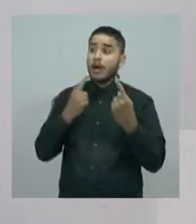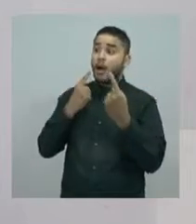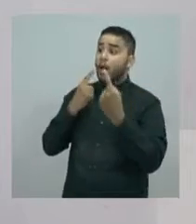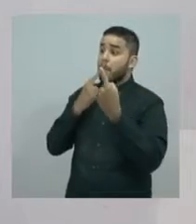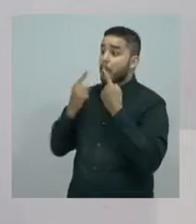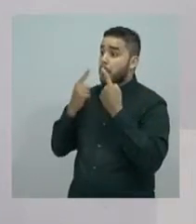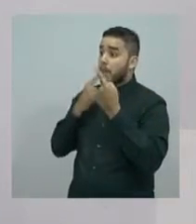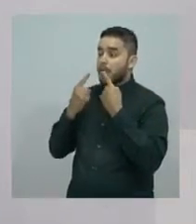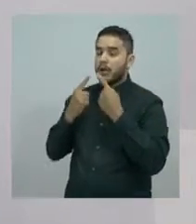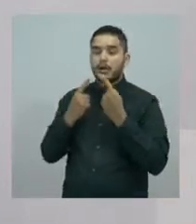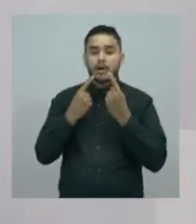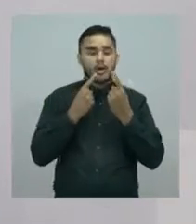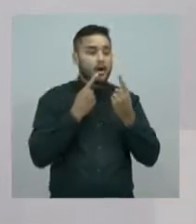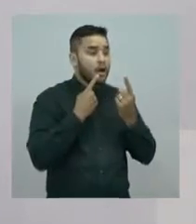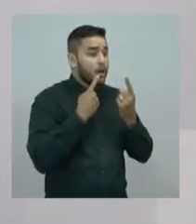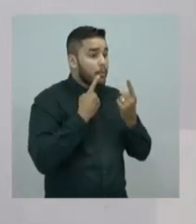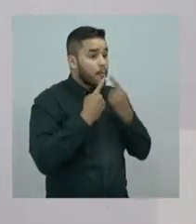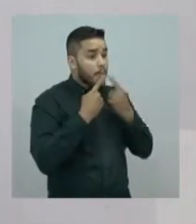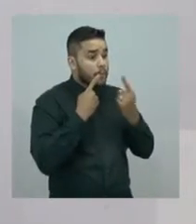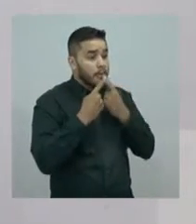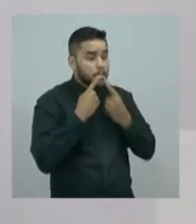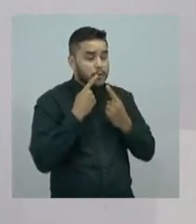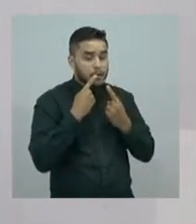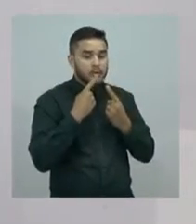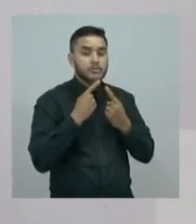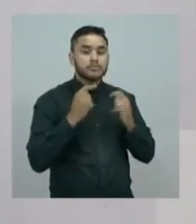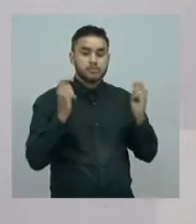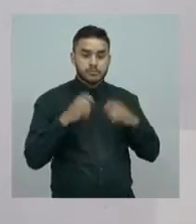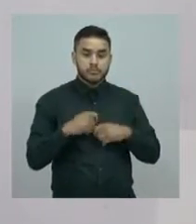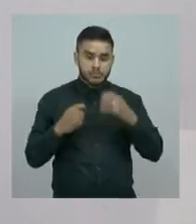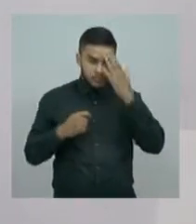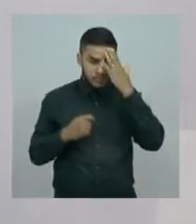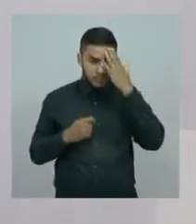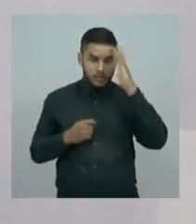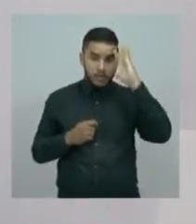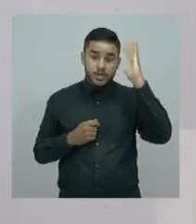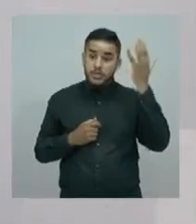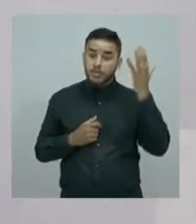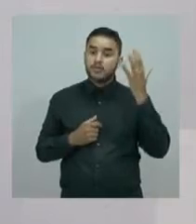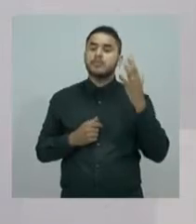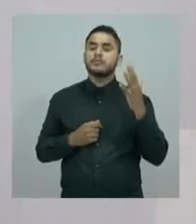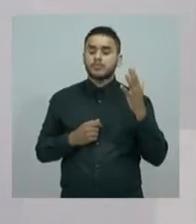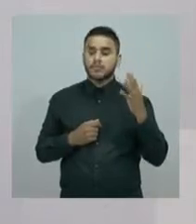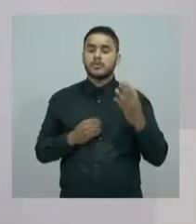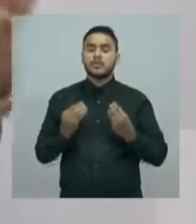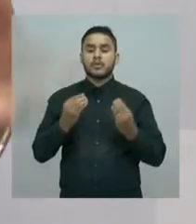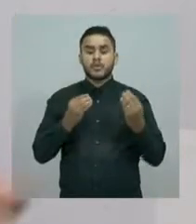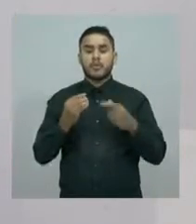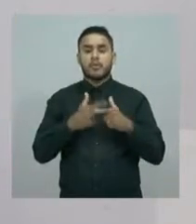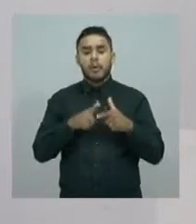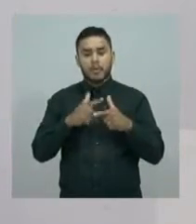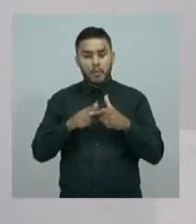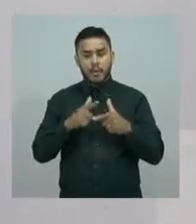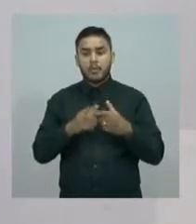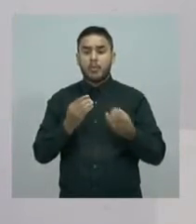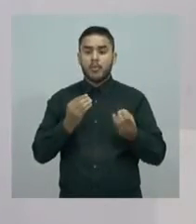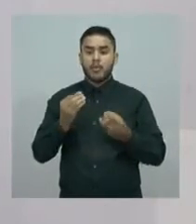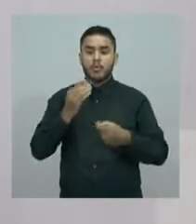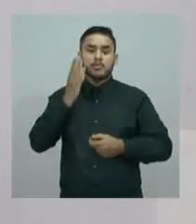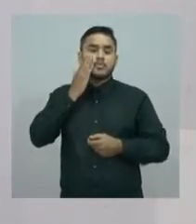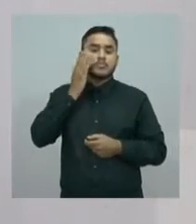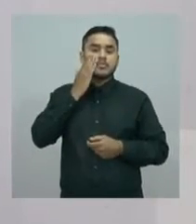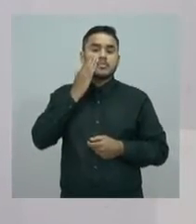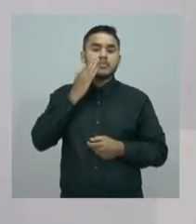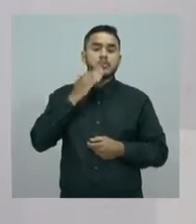elas descobrem que elas mesmas são capazes de resolver os seus conflitos e os conflitos da